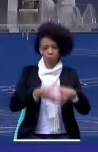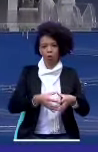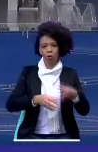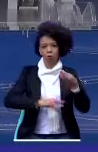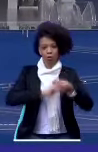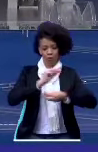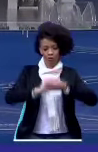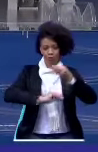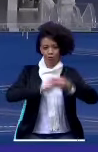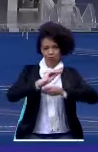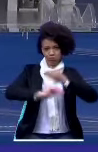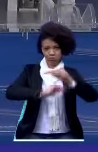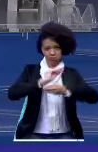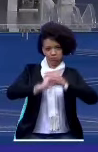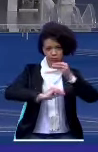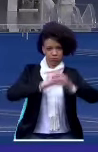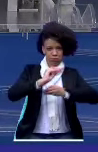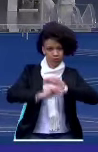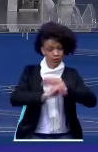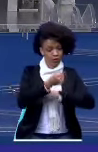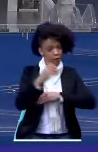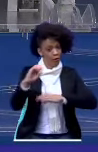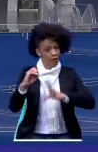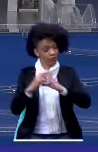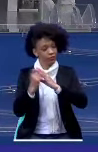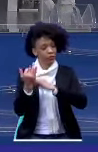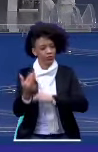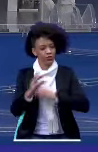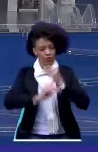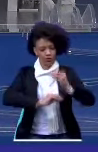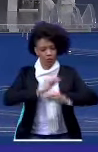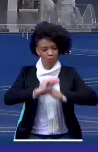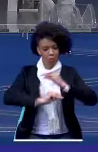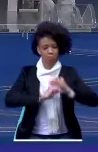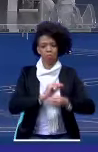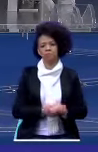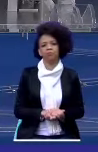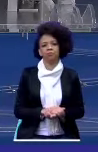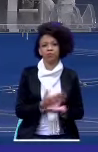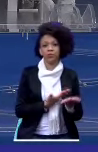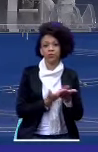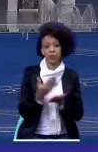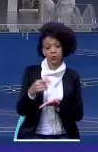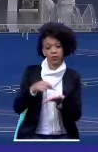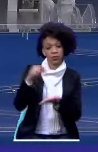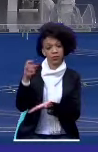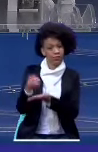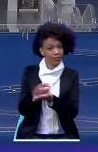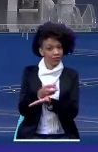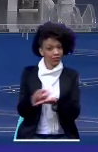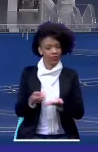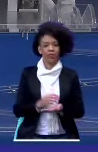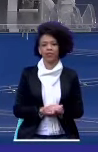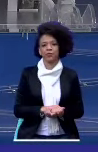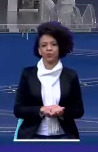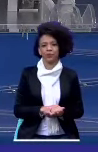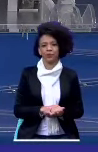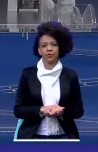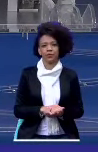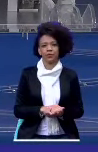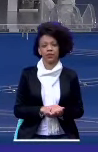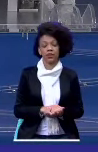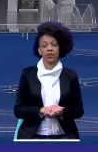carregado, embaralhando 80 bolas numeradas de 01 a 80. Começou o sorteio da quina.